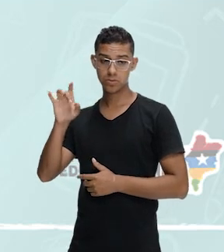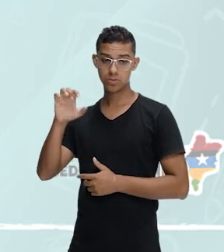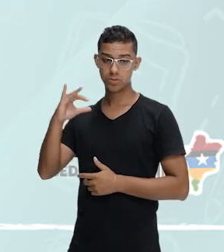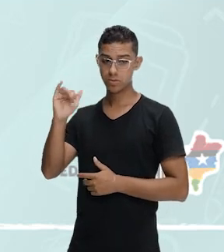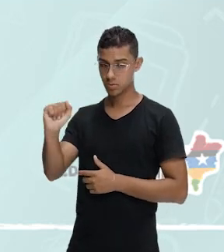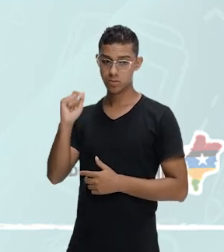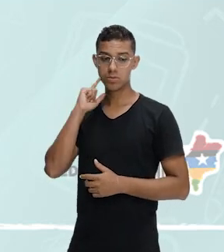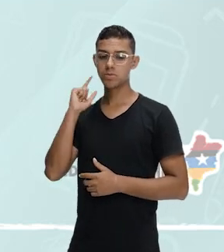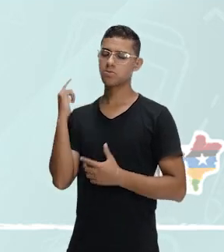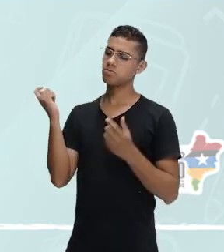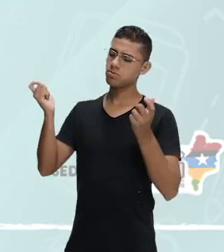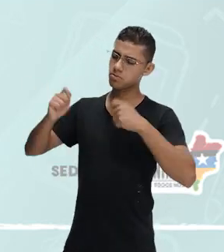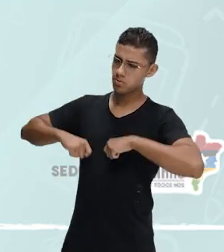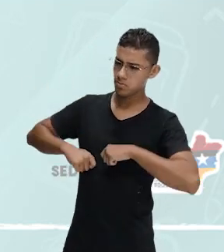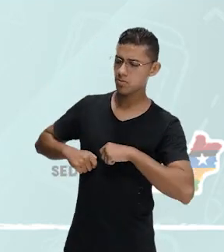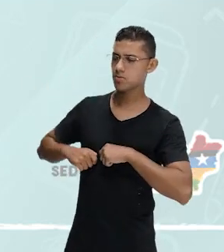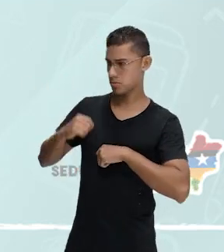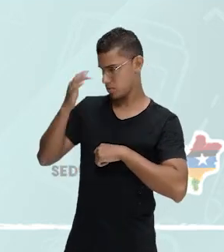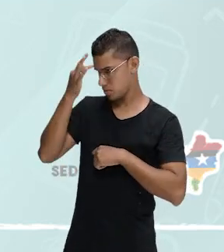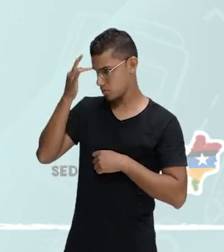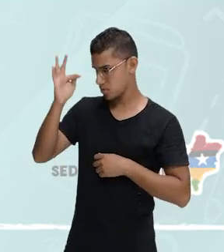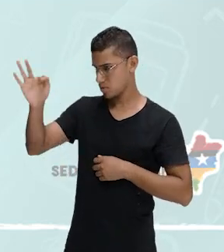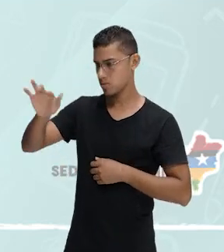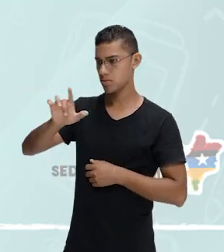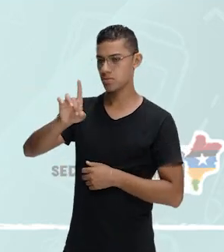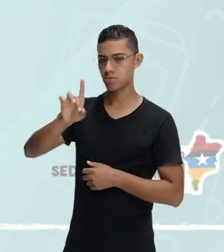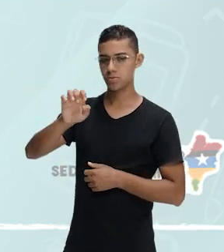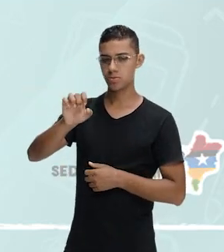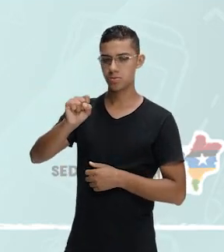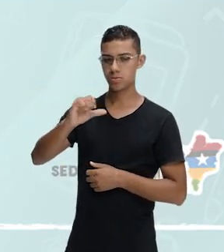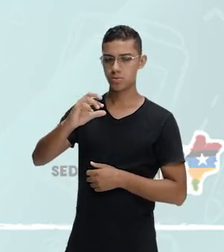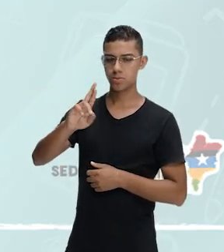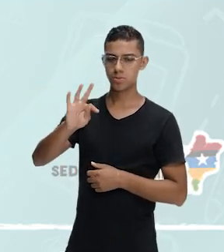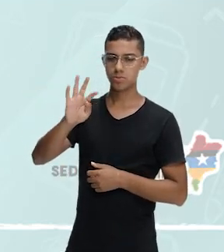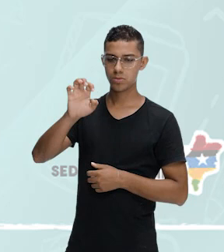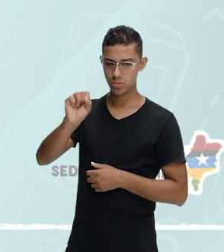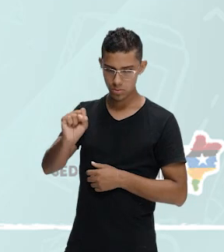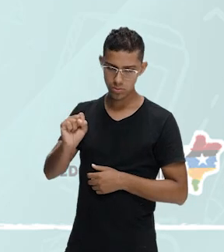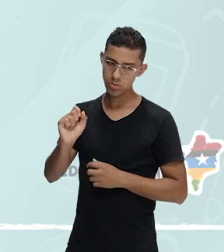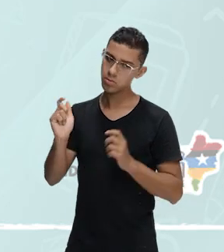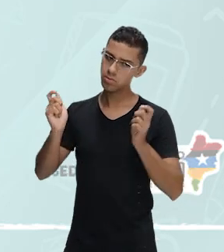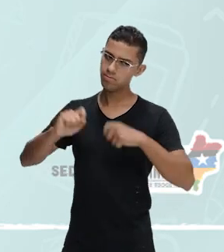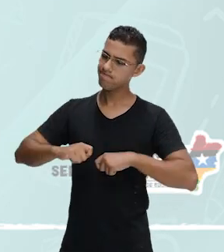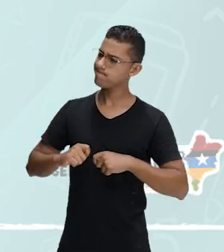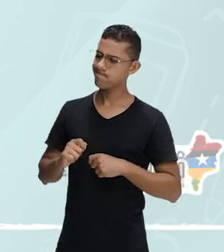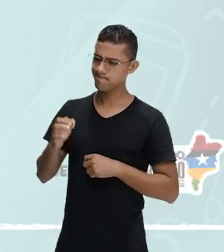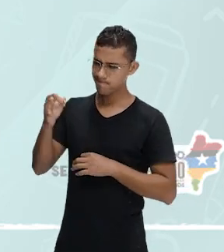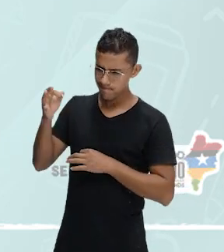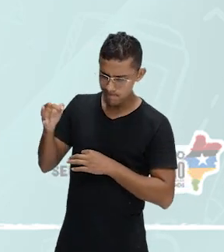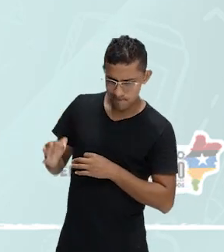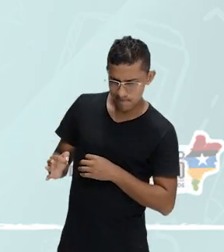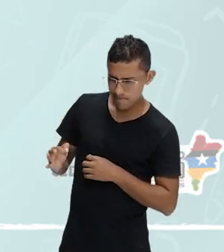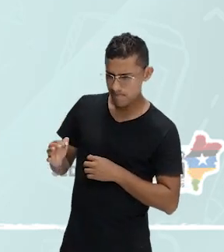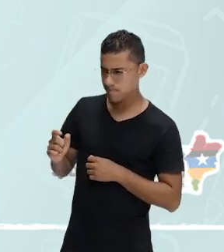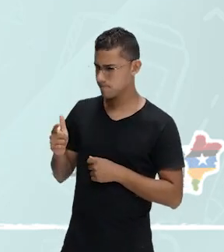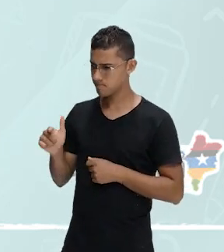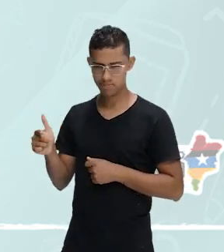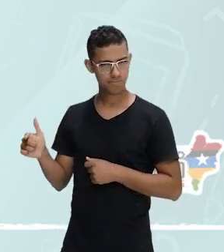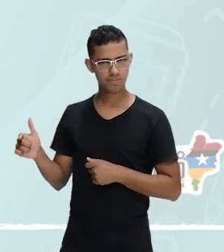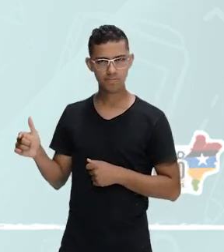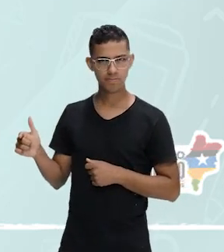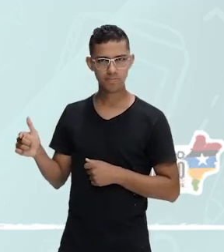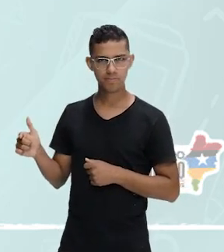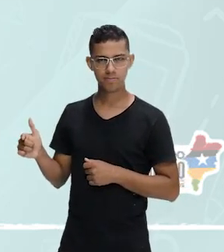de apreciada pelo nosso filósofo, permanece uma noção indefinível? Não.